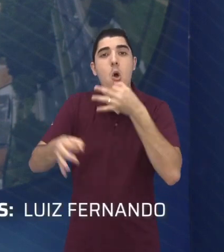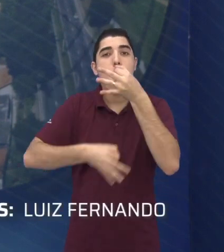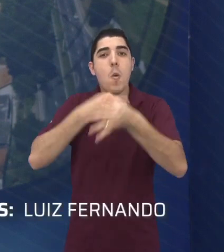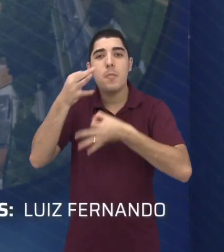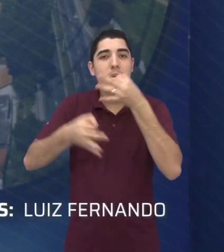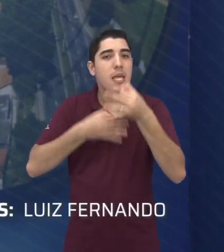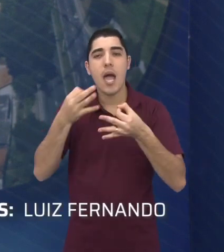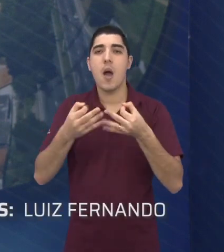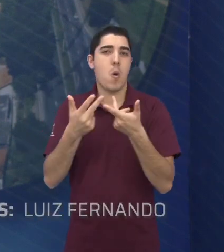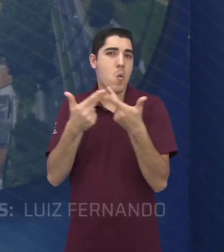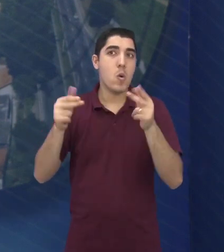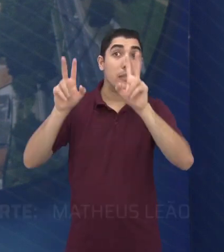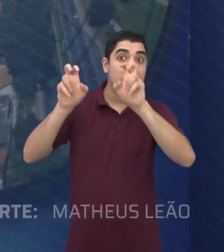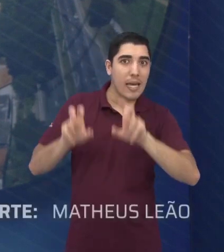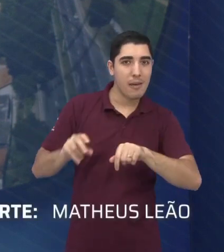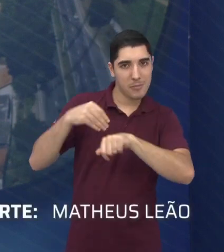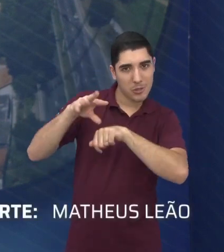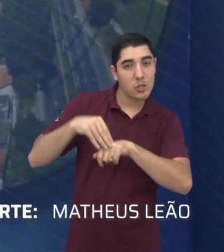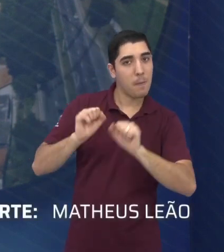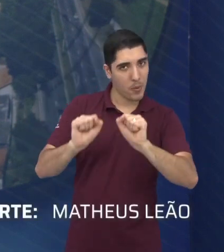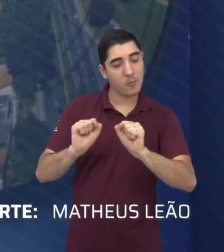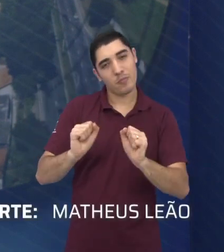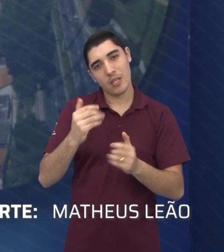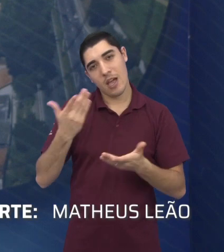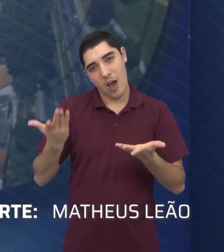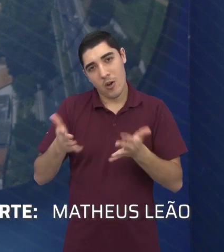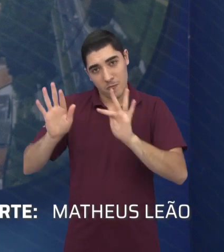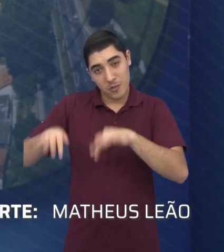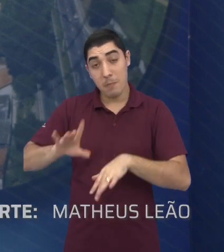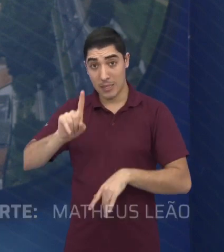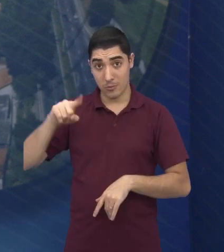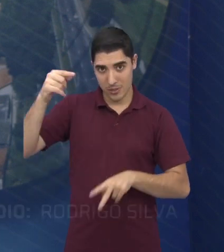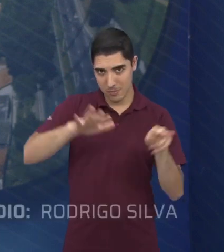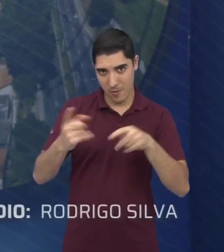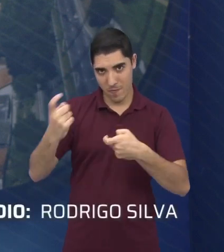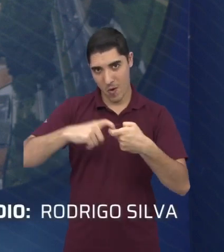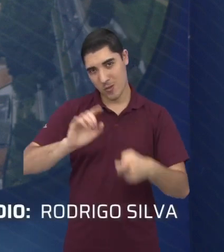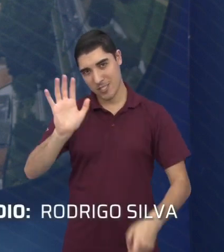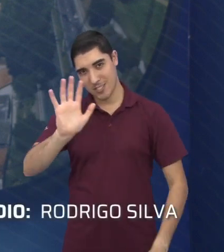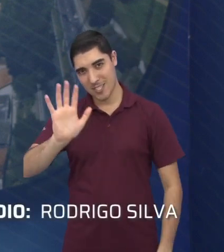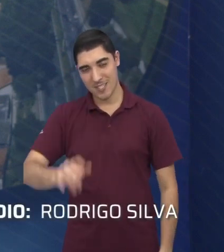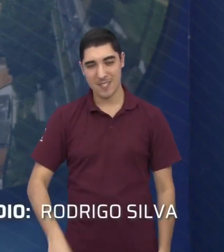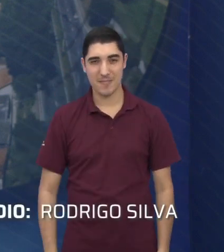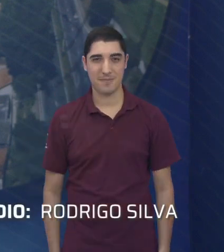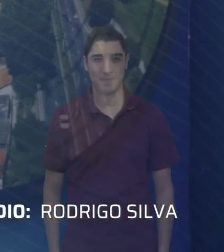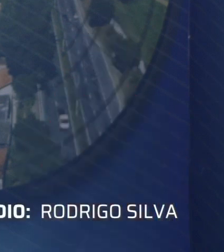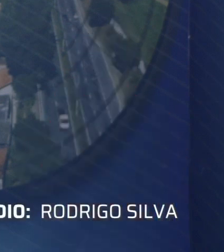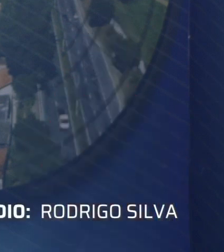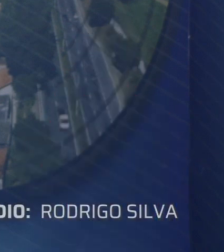sugestões de pauta por lá, viu? Eu fico por aqui, mas semana que vem eu tô de volta. Até mais!